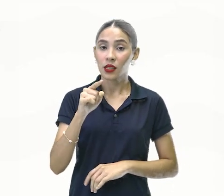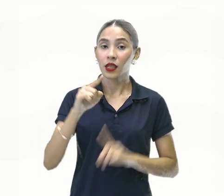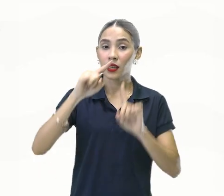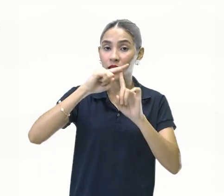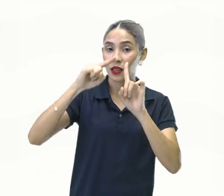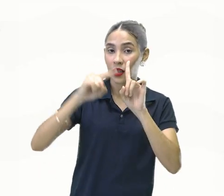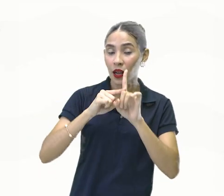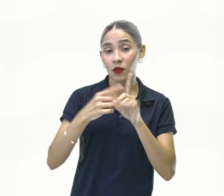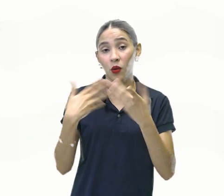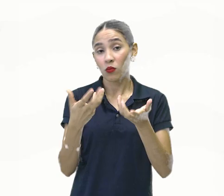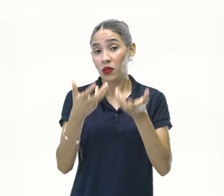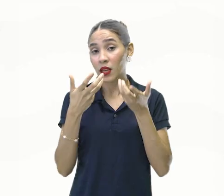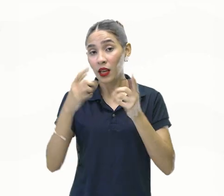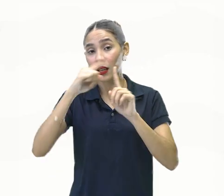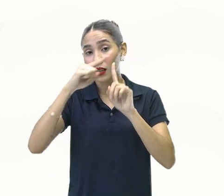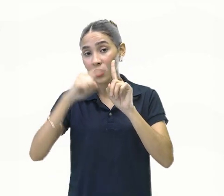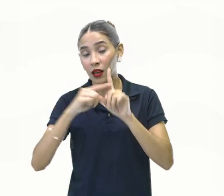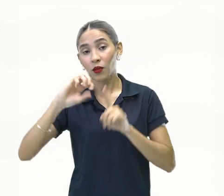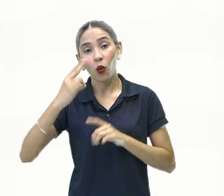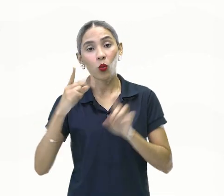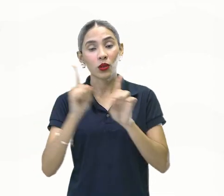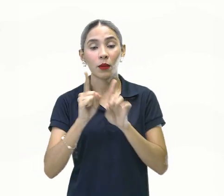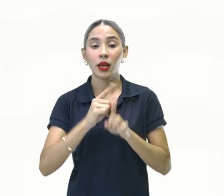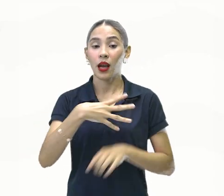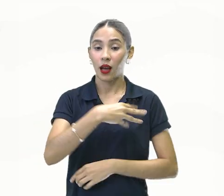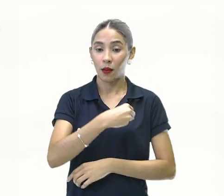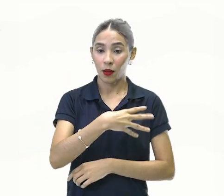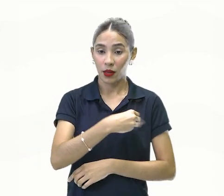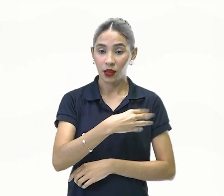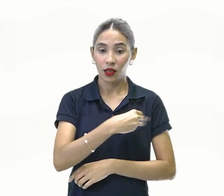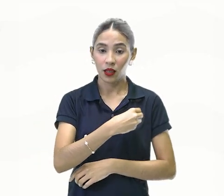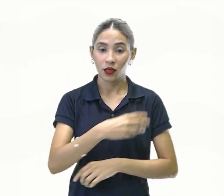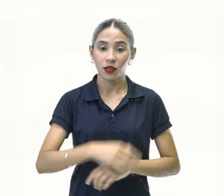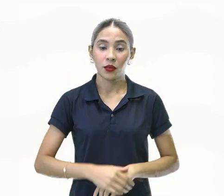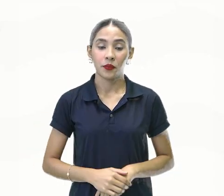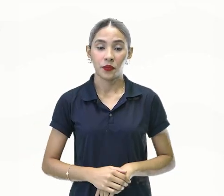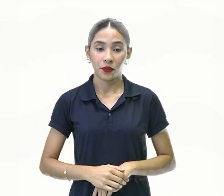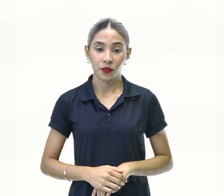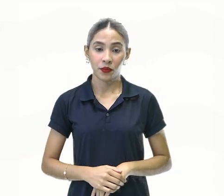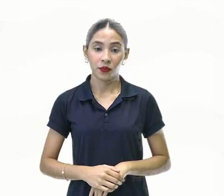está grávida, planejando ficar grávida, ou então está amamentando.